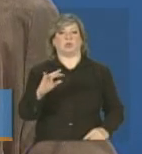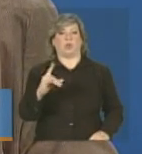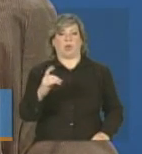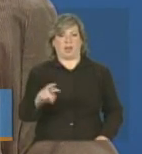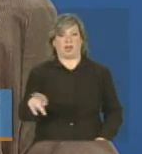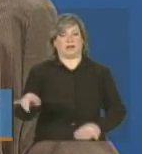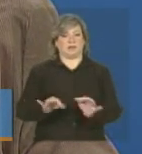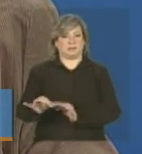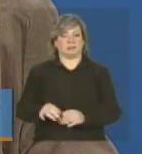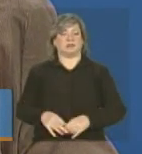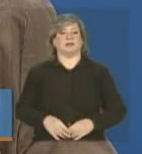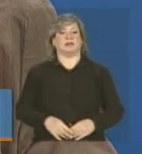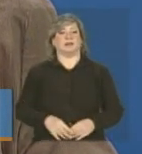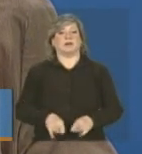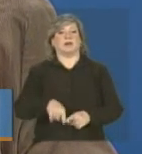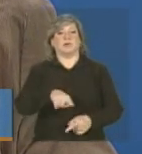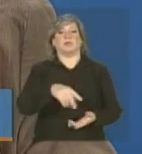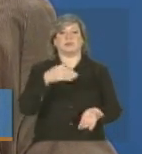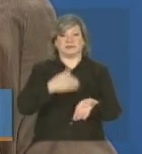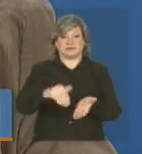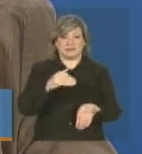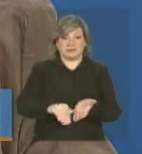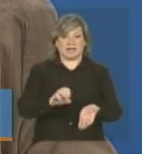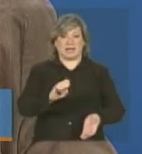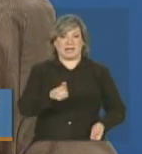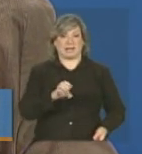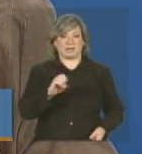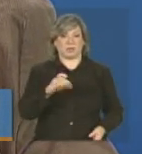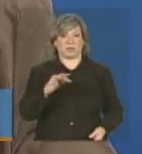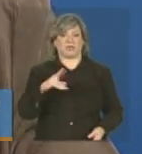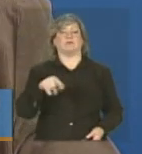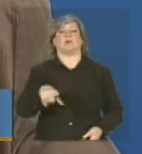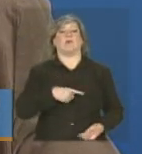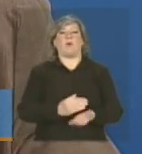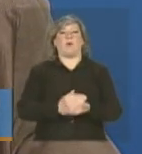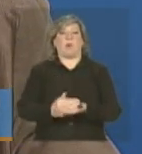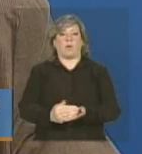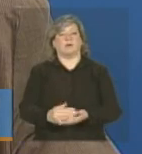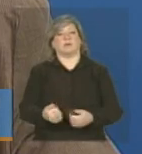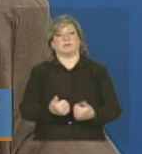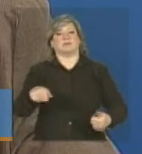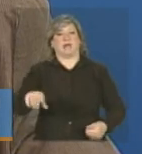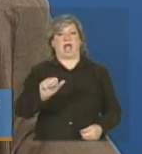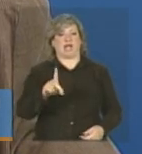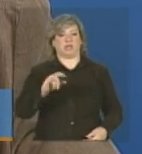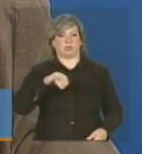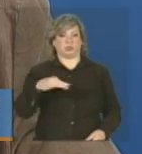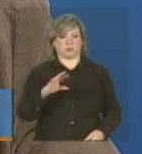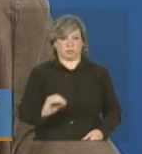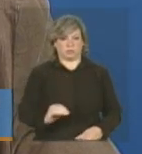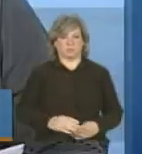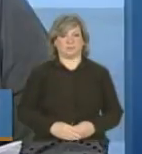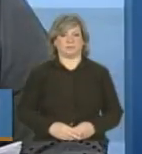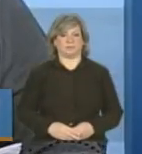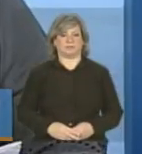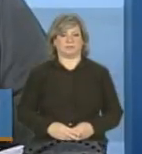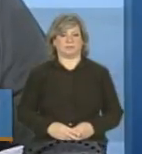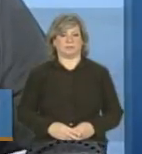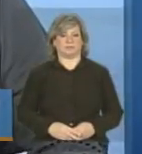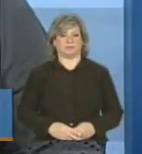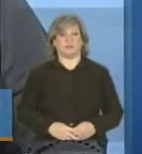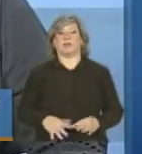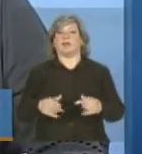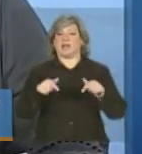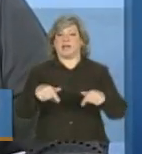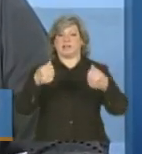e o secretário executivo do conselho passa a ser o administrador adjunto. Tá. Tá, essa então já matou a